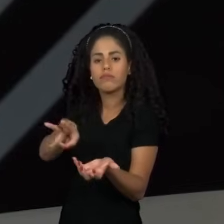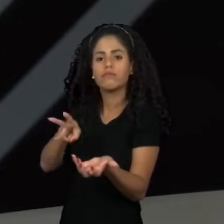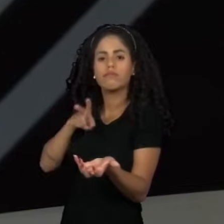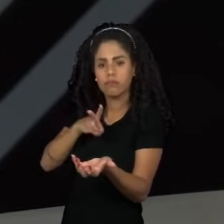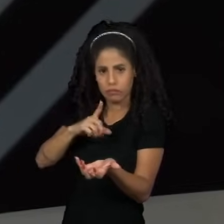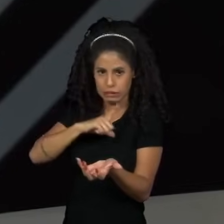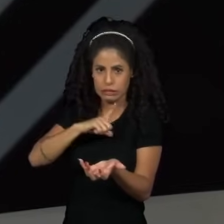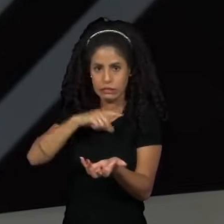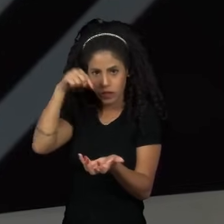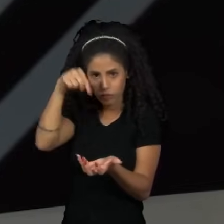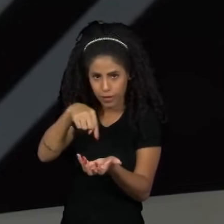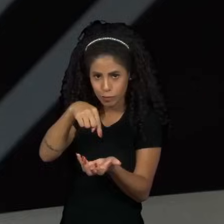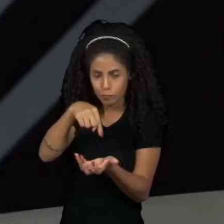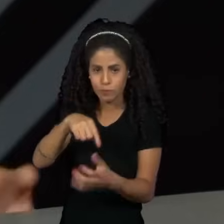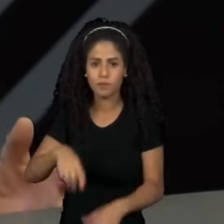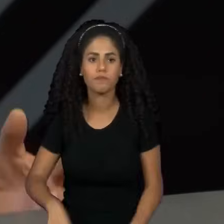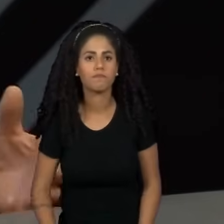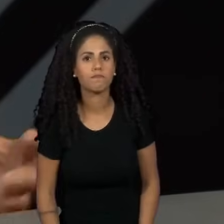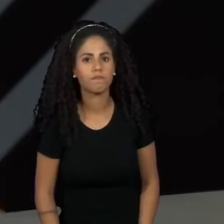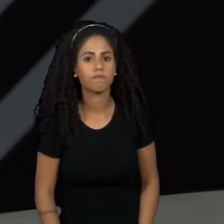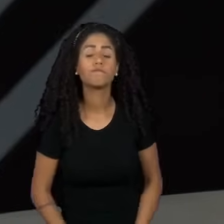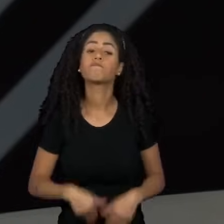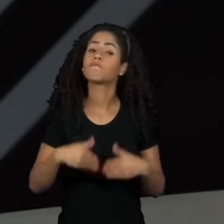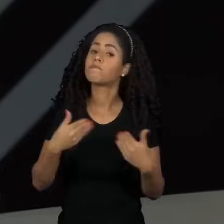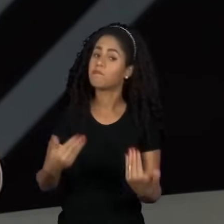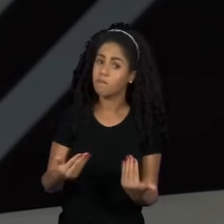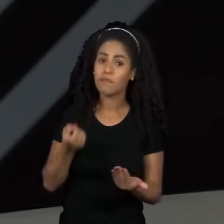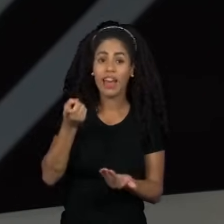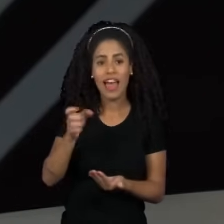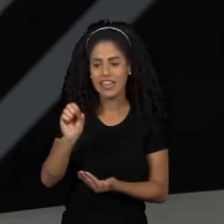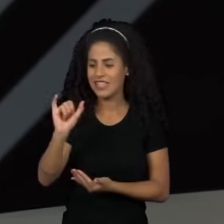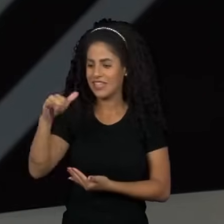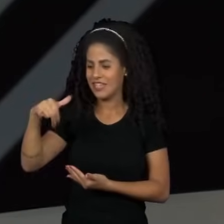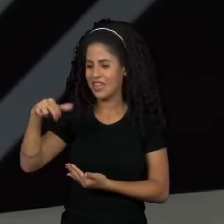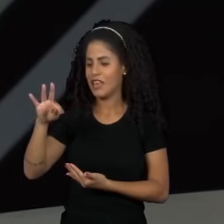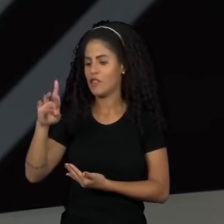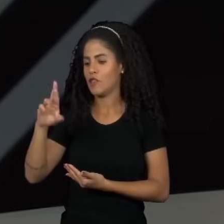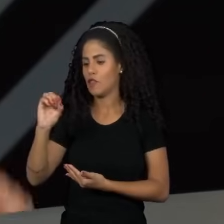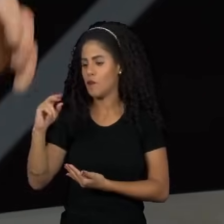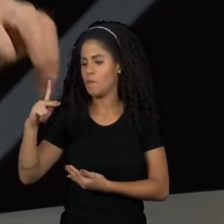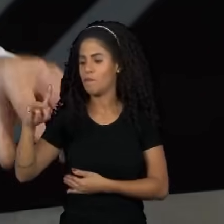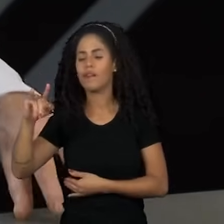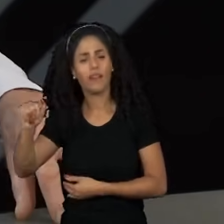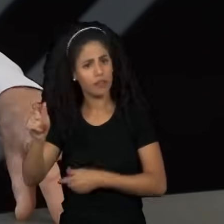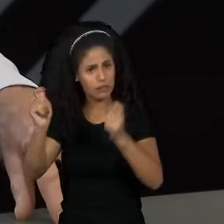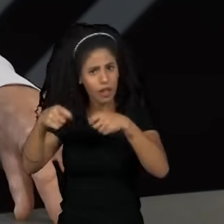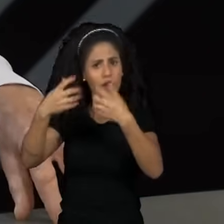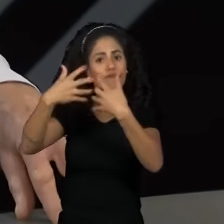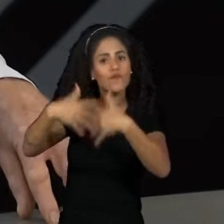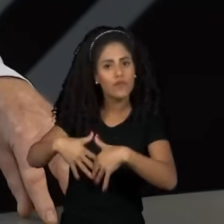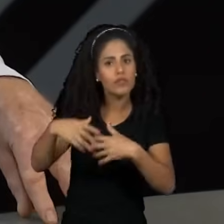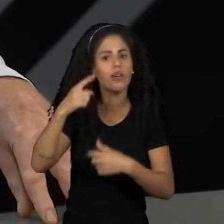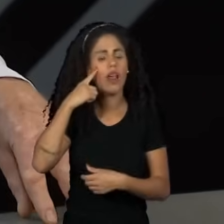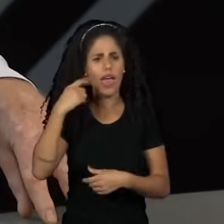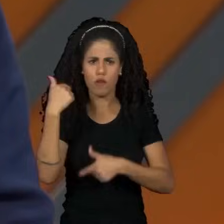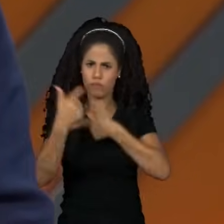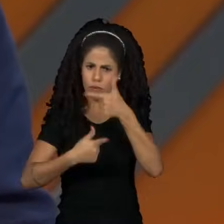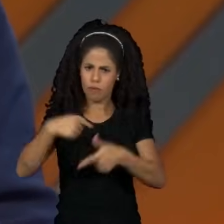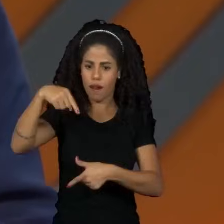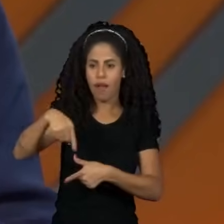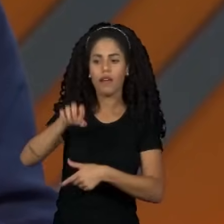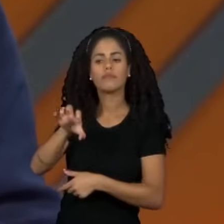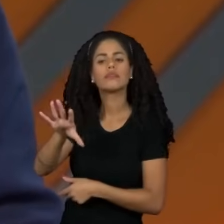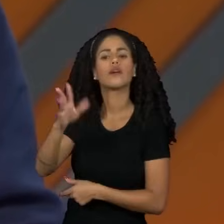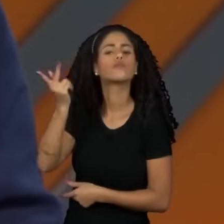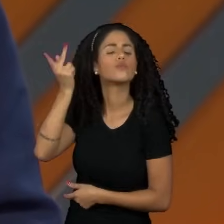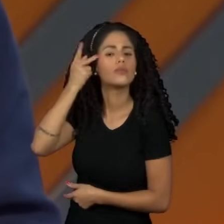do planeta Terra. É sintropia, ou seja, ele funciona na sintropia. E eu estava fazendo um trabalho no estado de